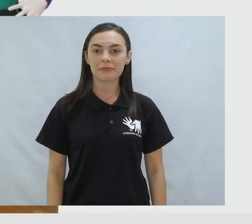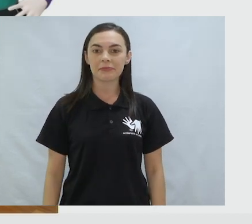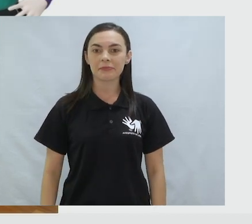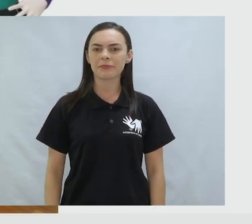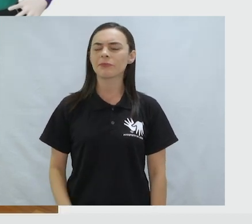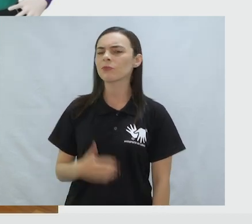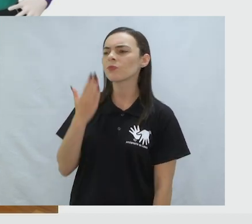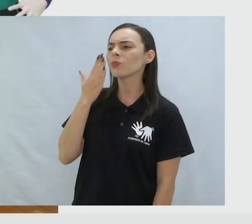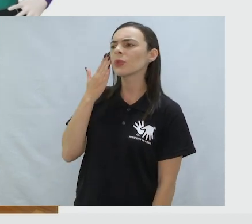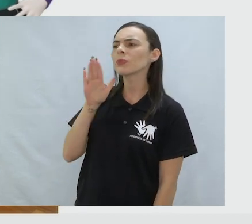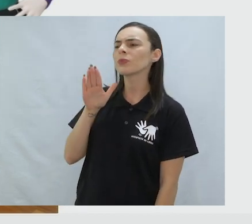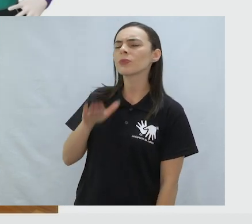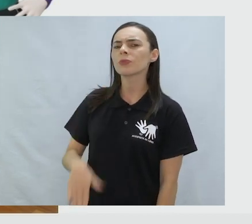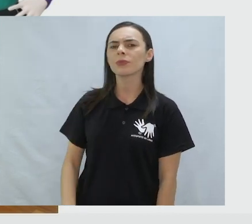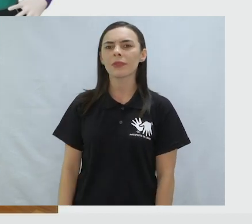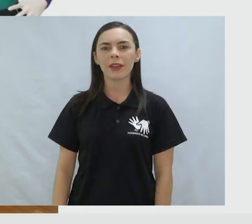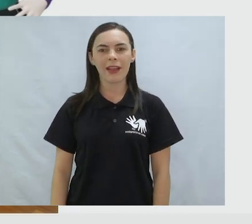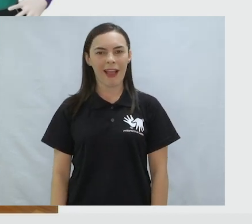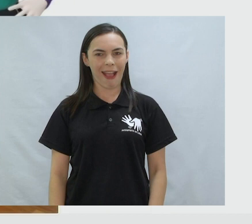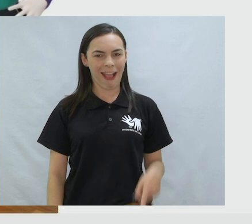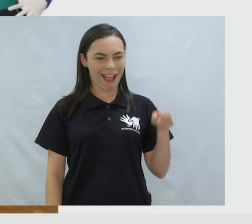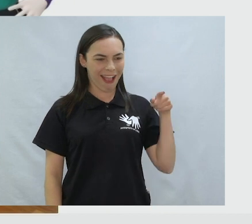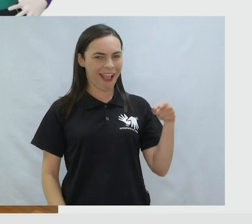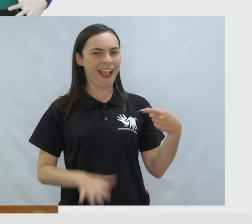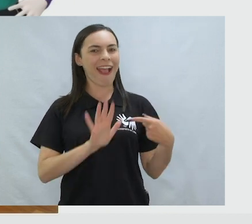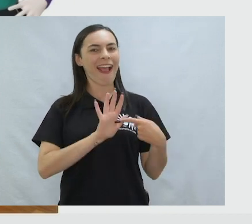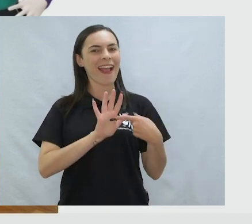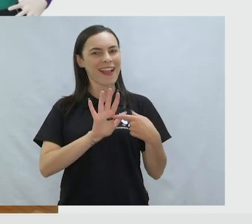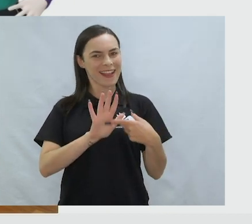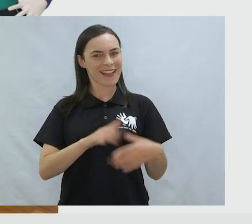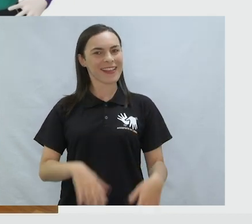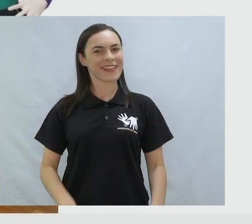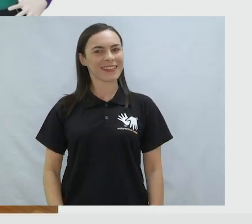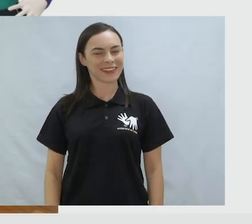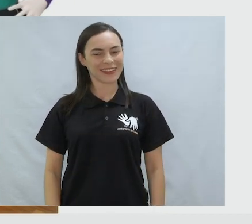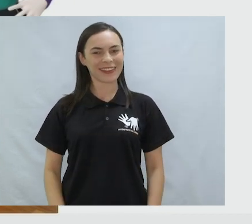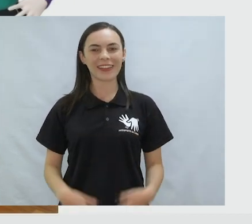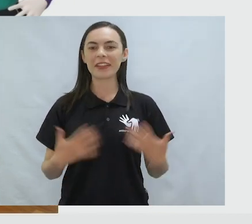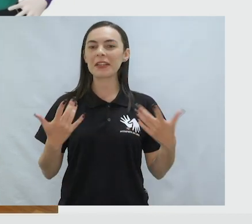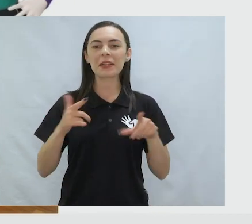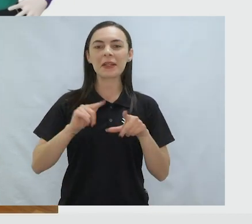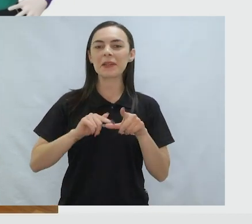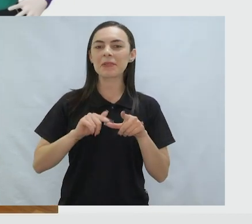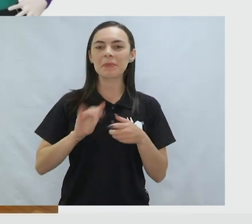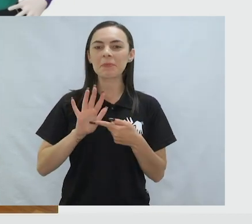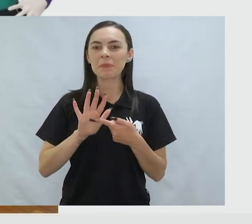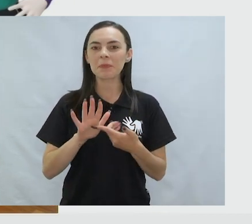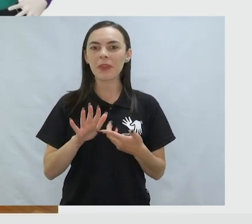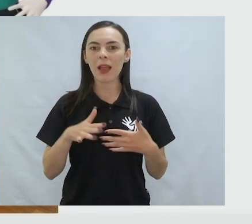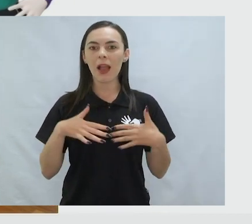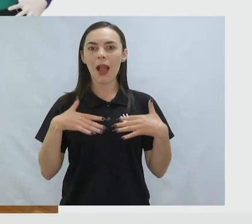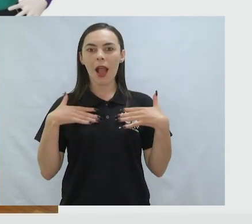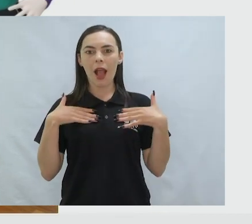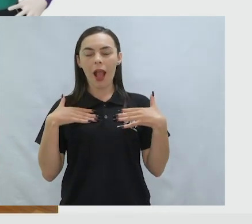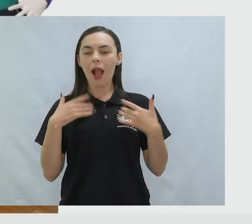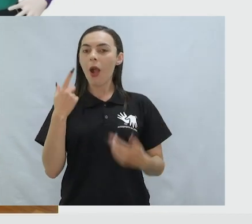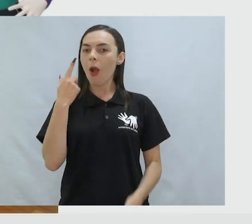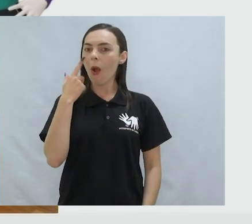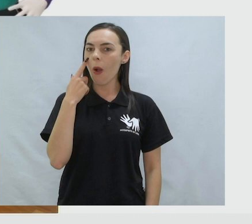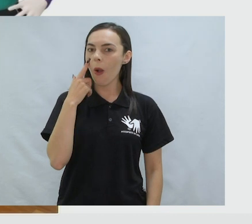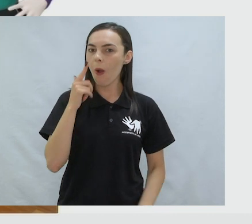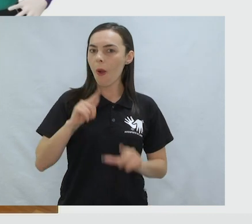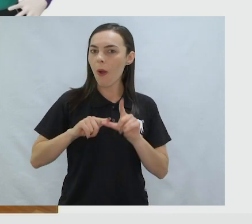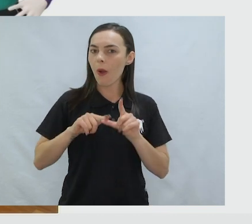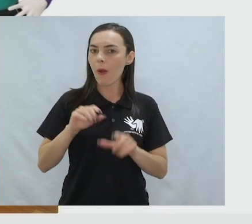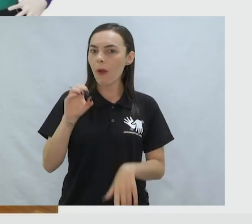ouvir. Azul. Ah, o Max apareceu. Então vamos ver a letra que vai aparecer.